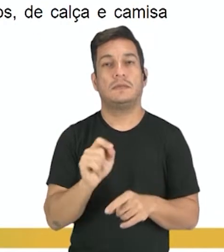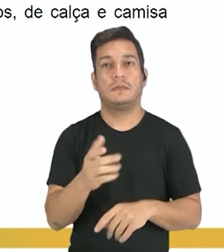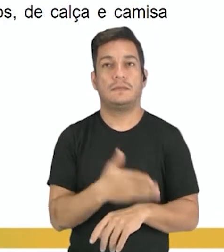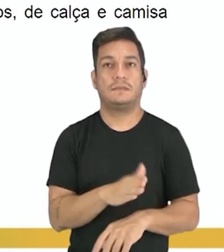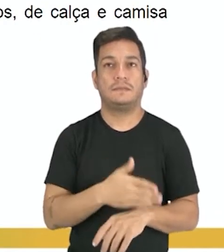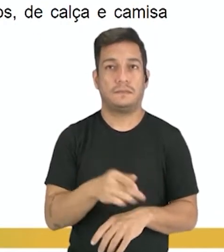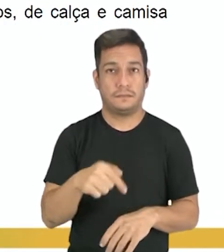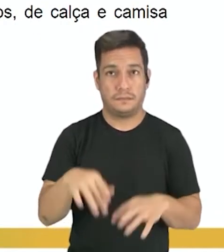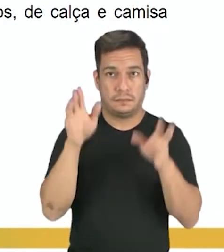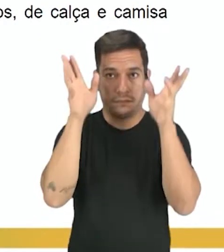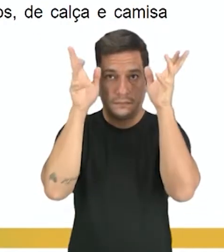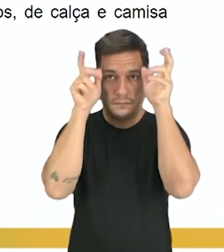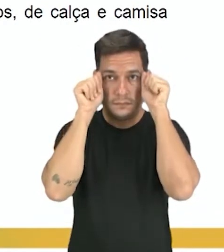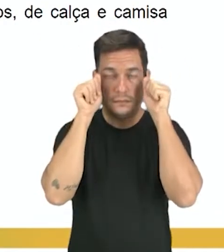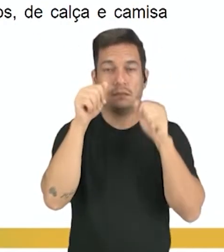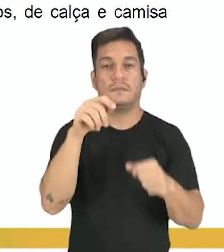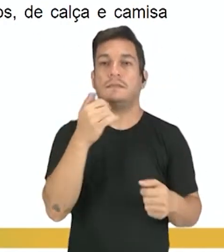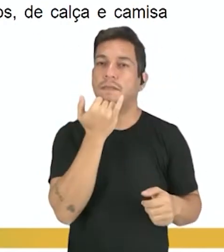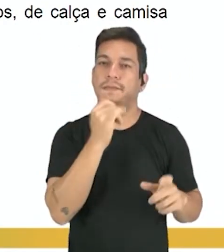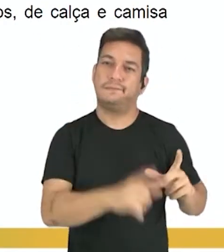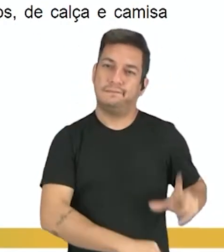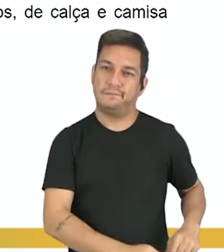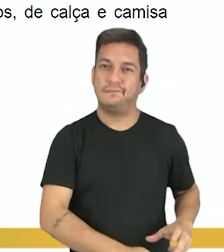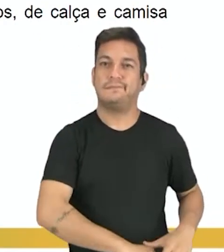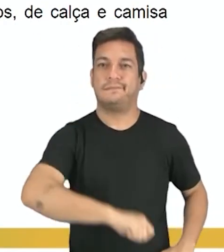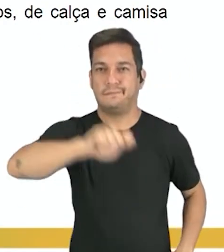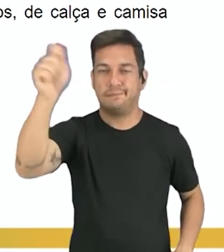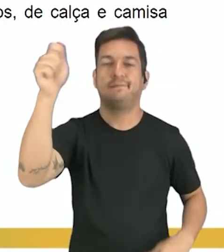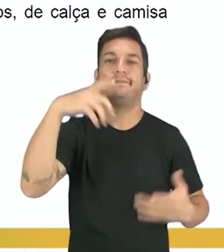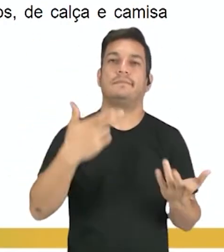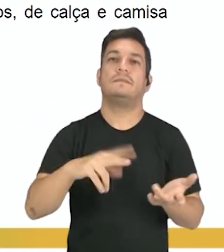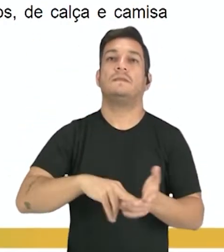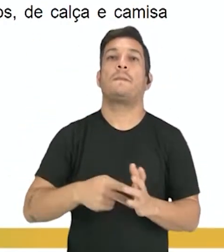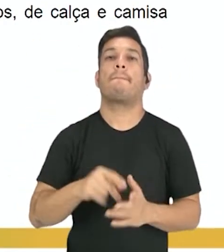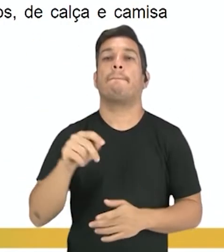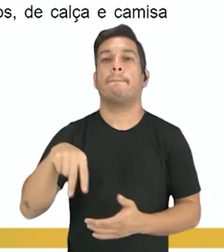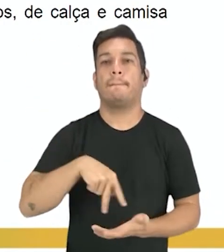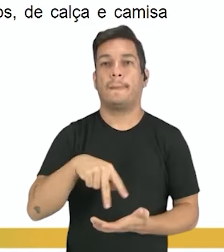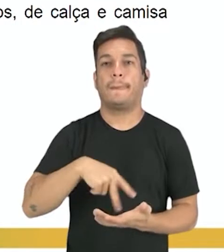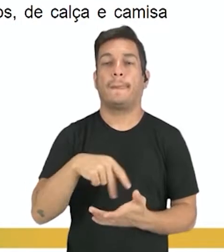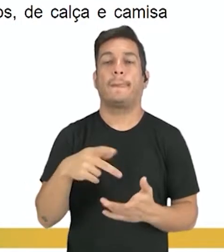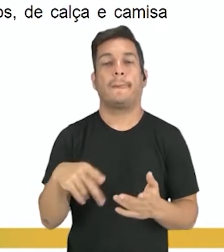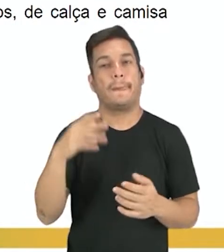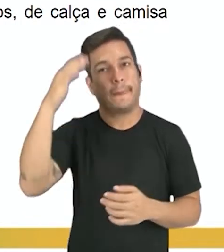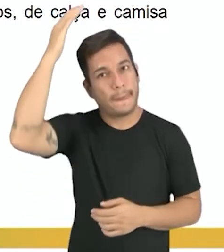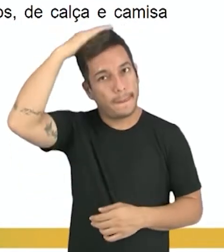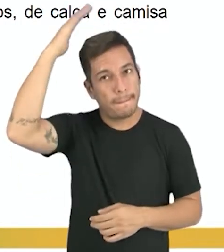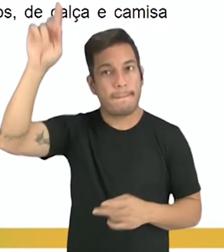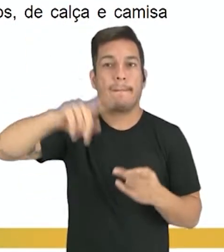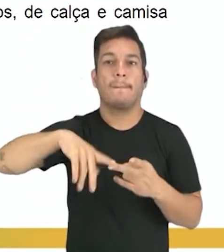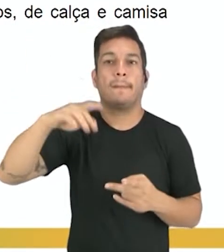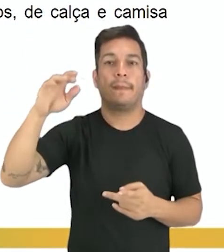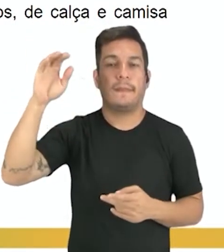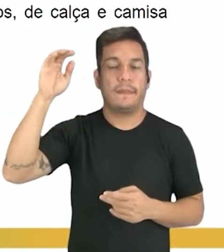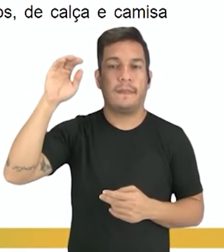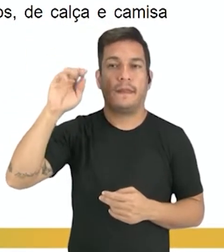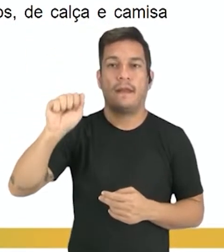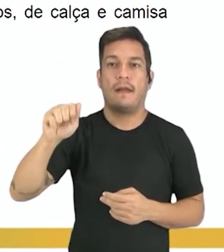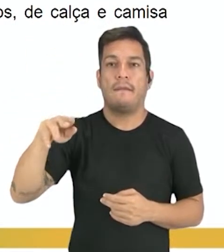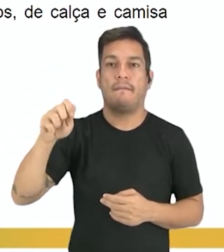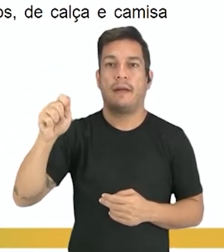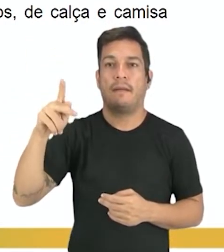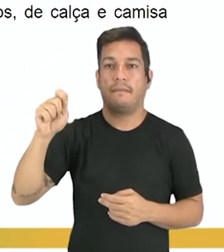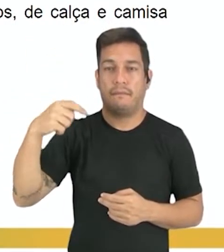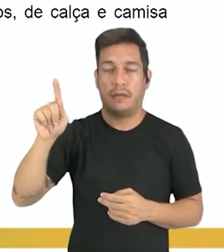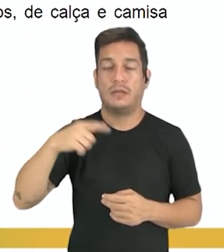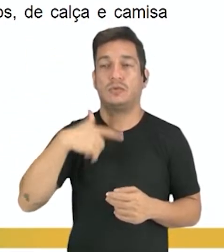praticada aqui no Acre então não quer dizer que aquela dança que ela é do Pará que ela é do Amapá e de outros